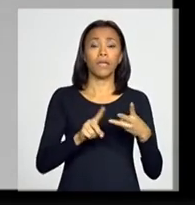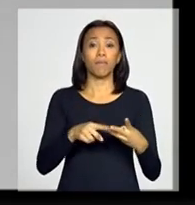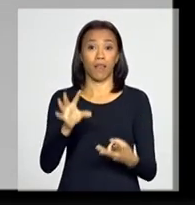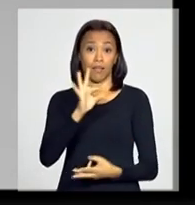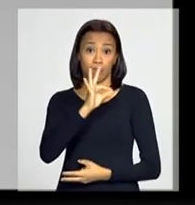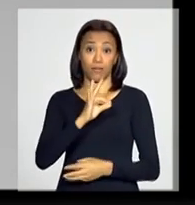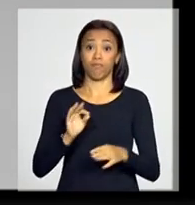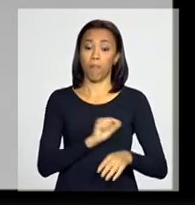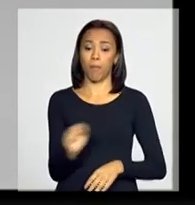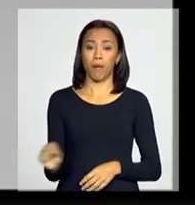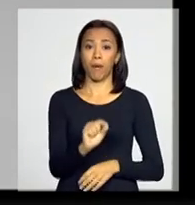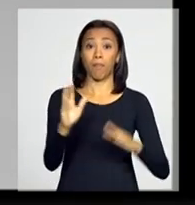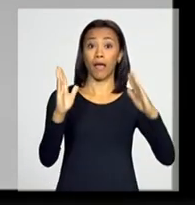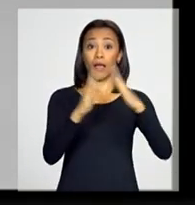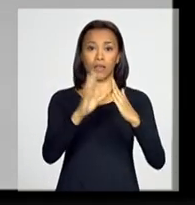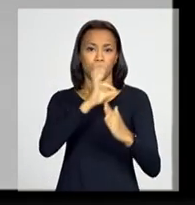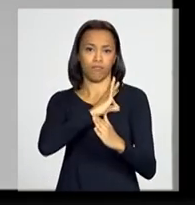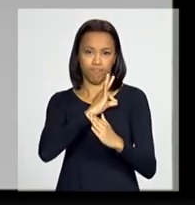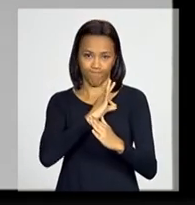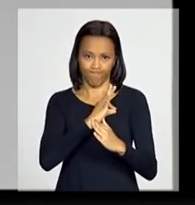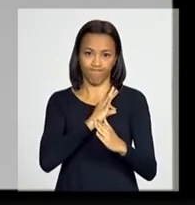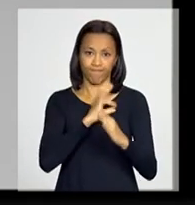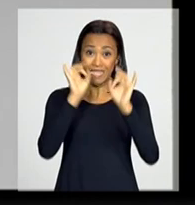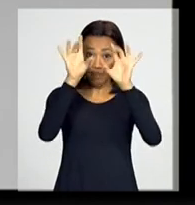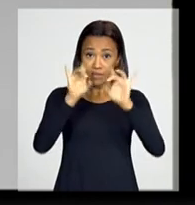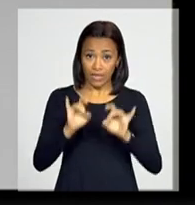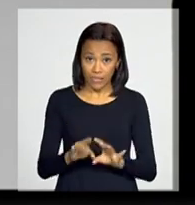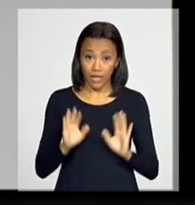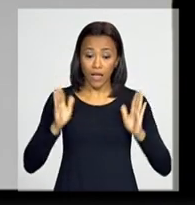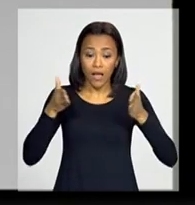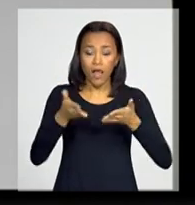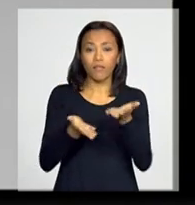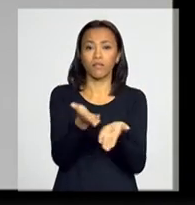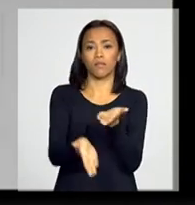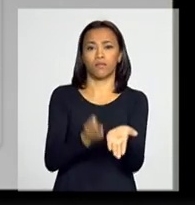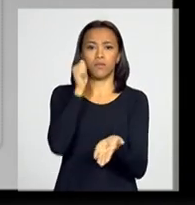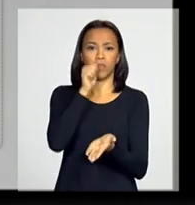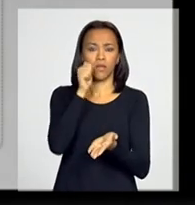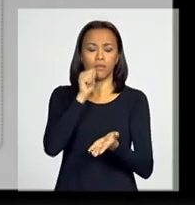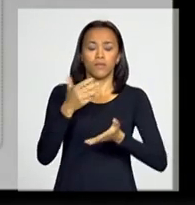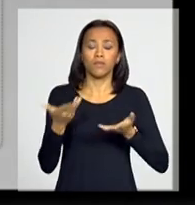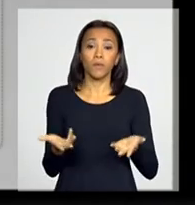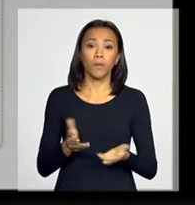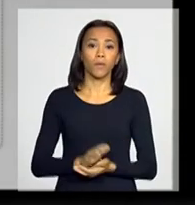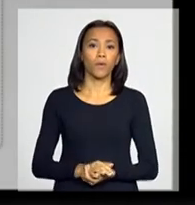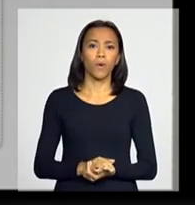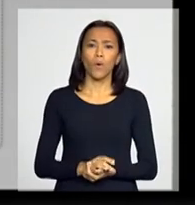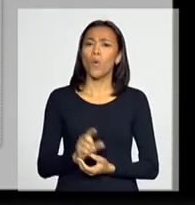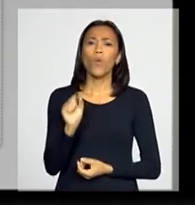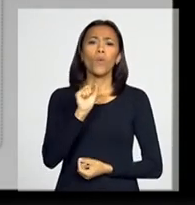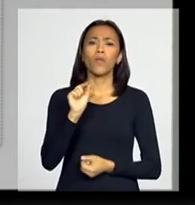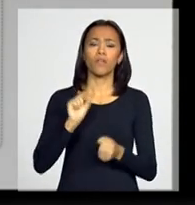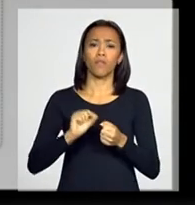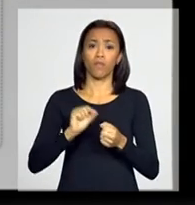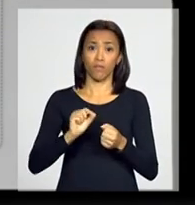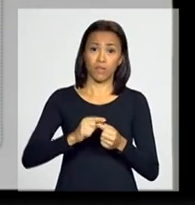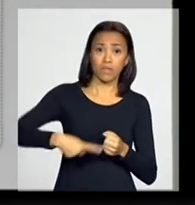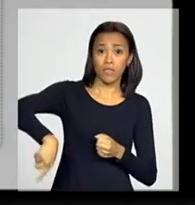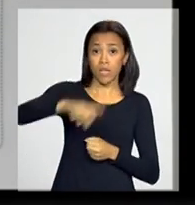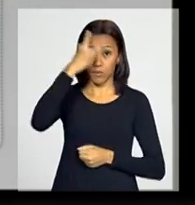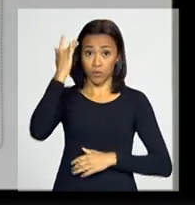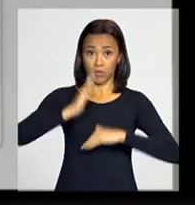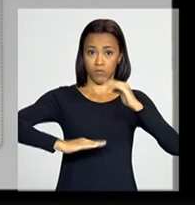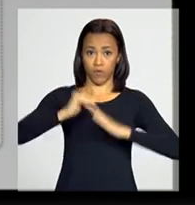especializadas de Atendimento à mulher o que que faz o quê que farão os profissionais